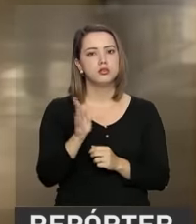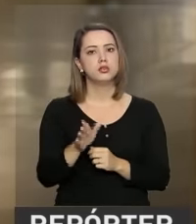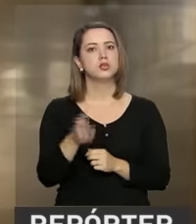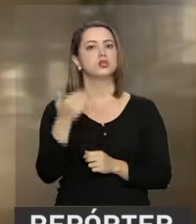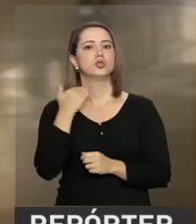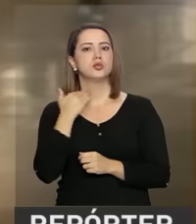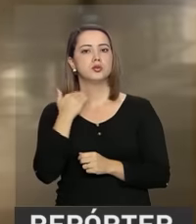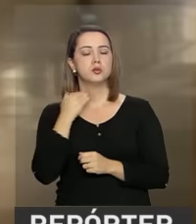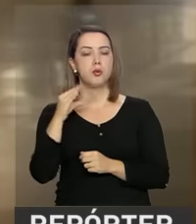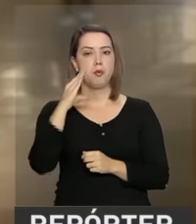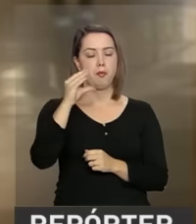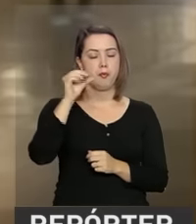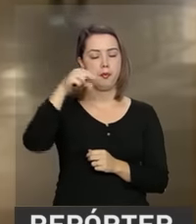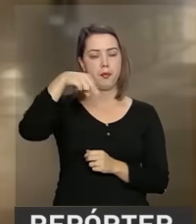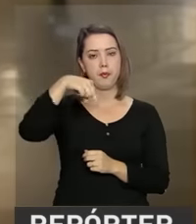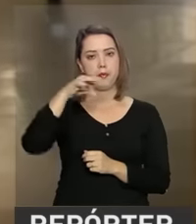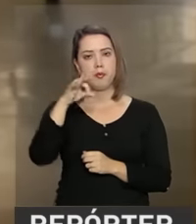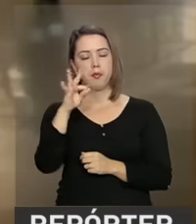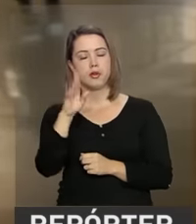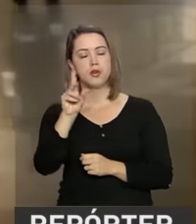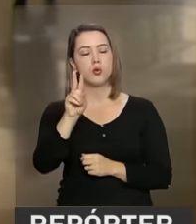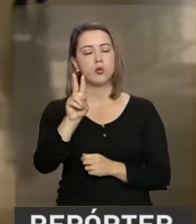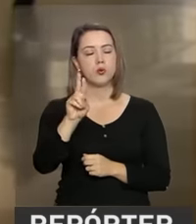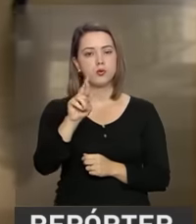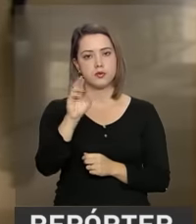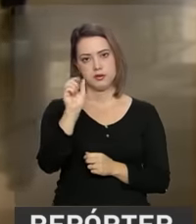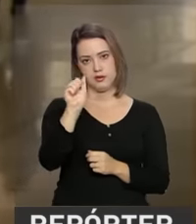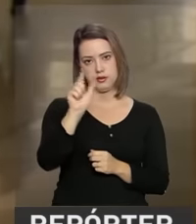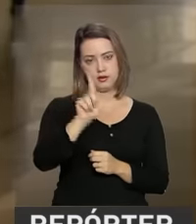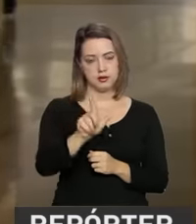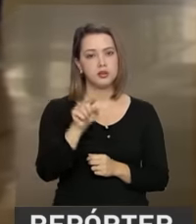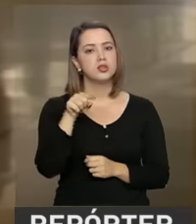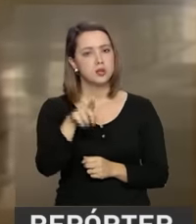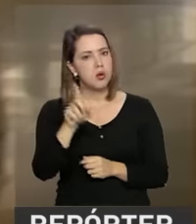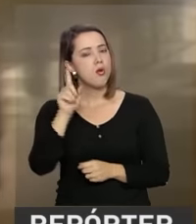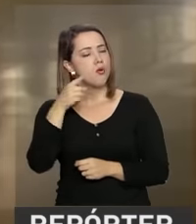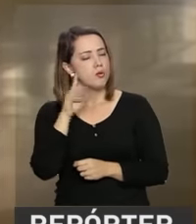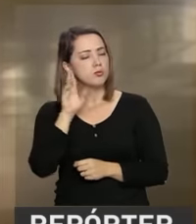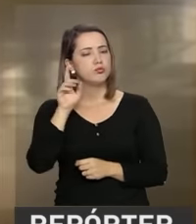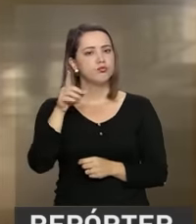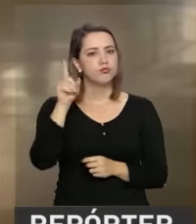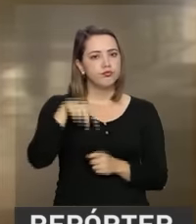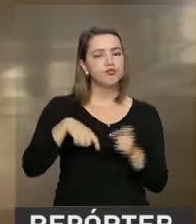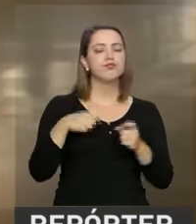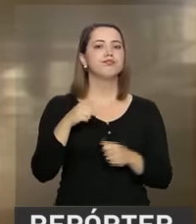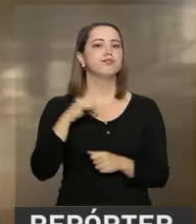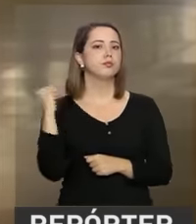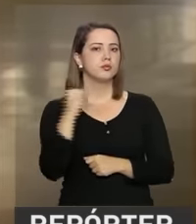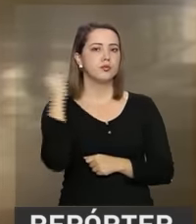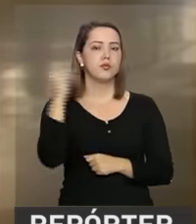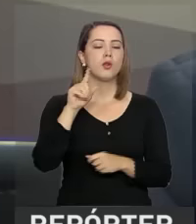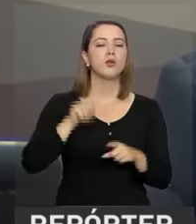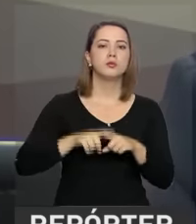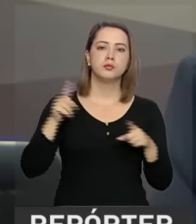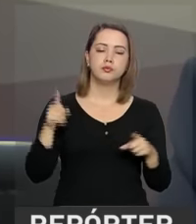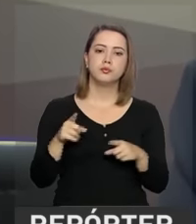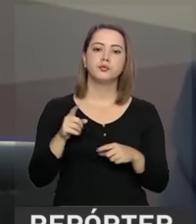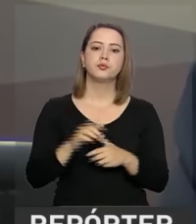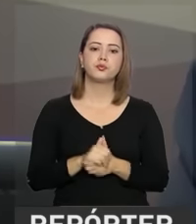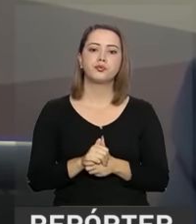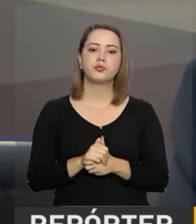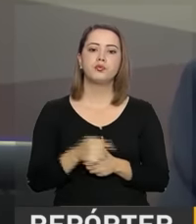para o cargo. De acordo com Ilan Goldfein, apesar de desafiador, o cenário econômico atual pode ser revertido.